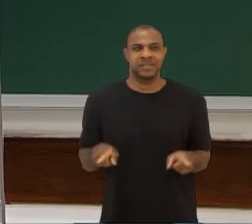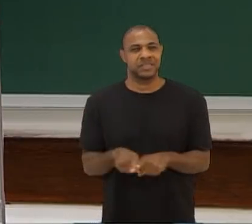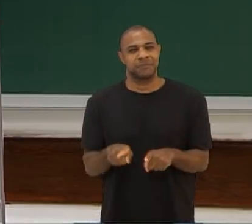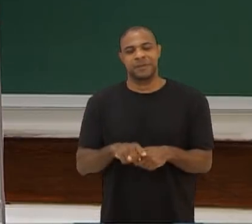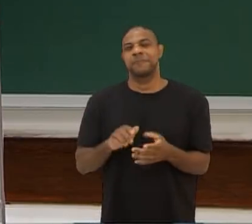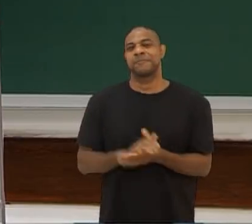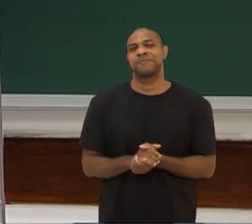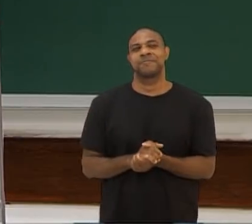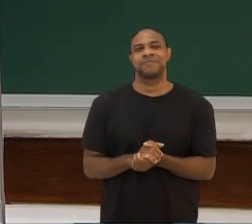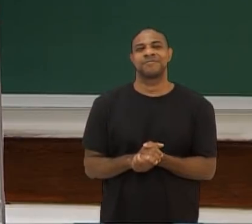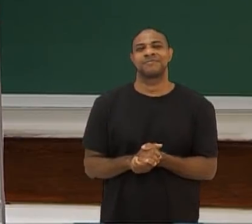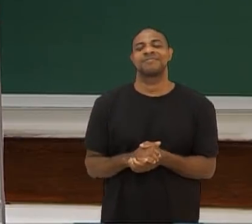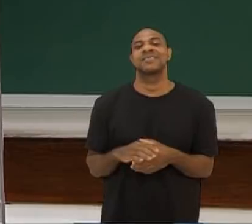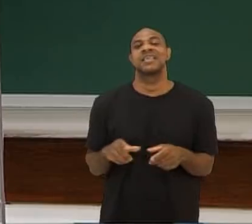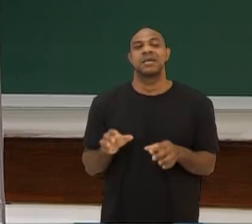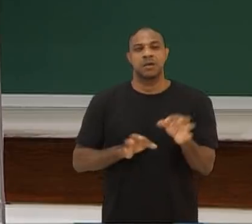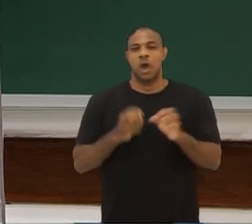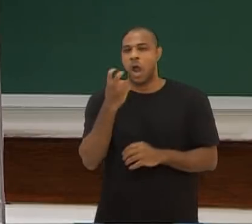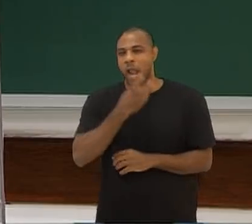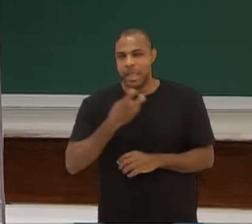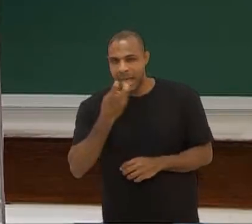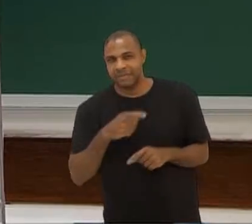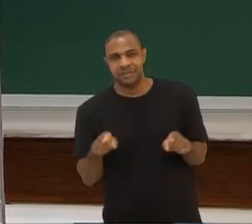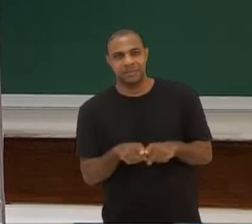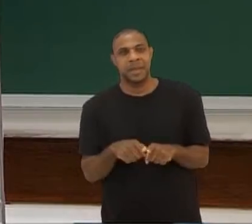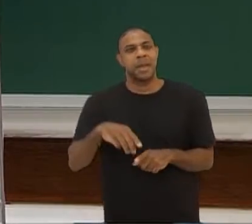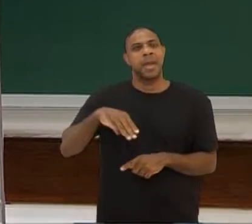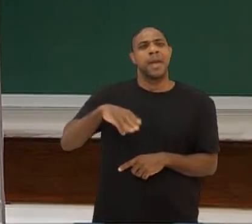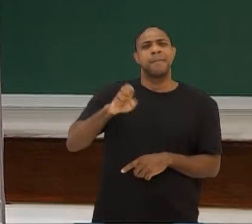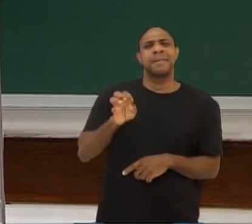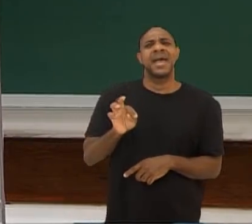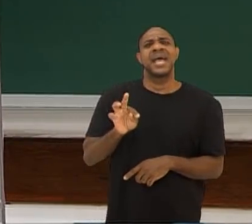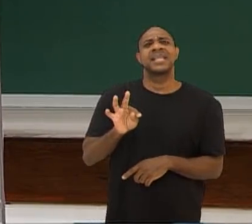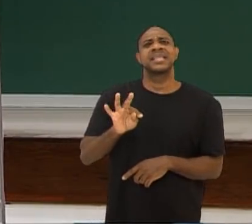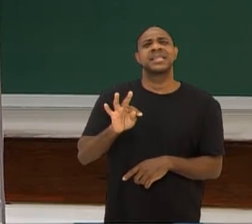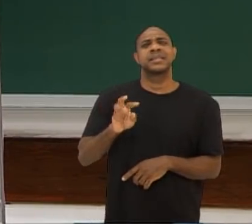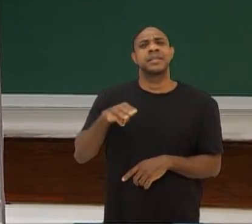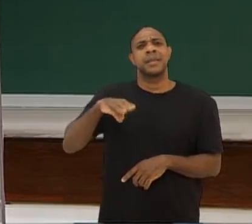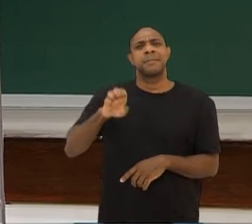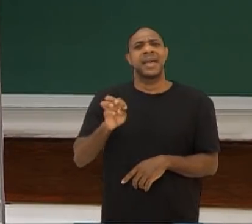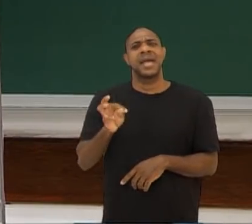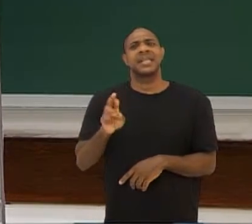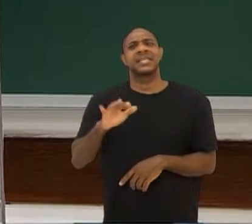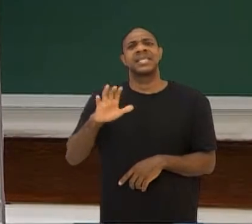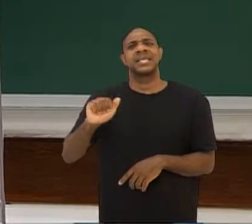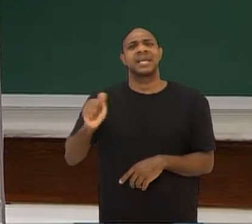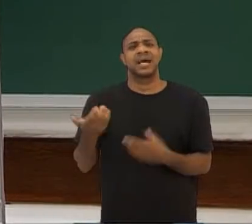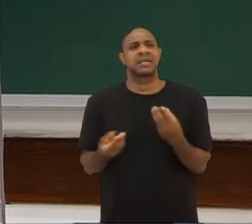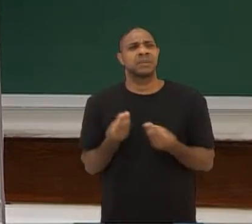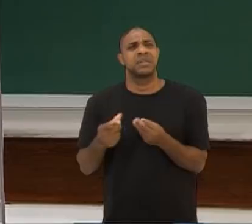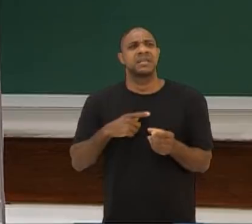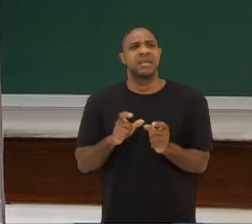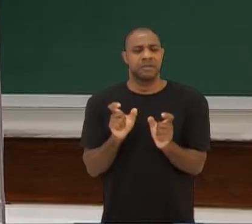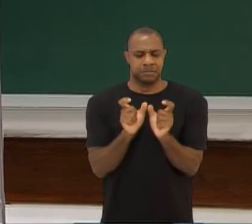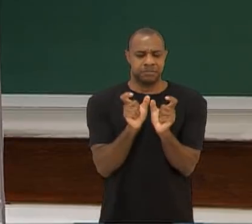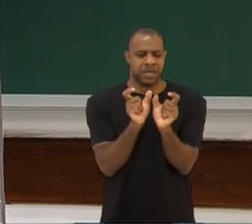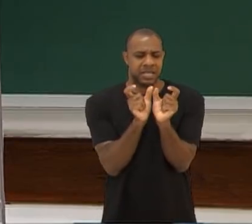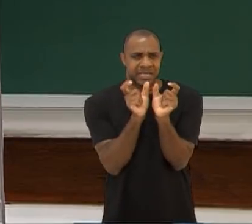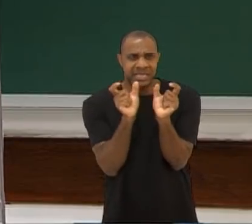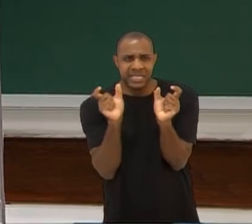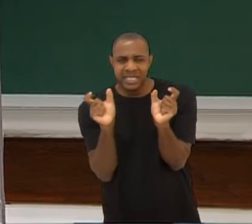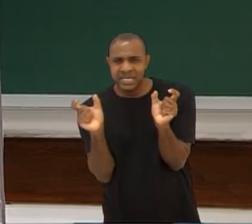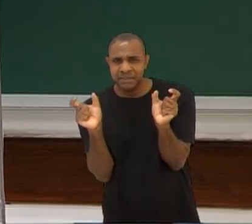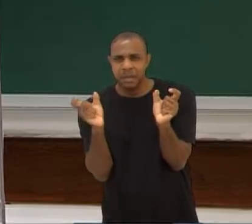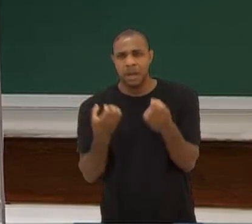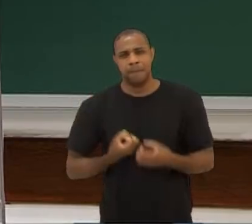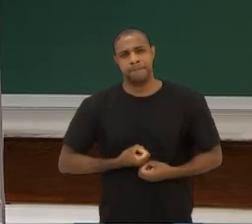rimas, métrica e oralidade. Métrica é os versos, por exemplo, eles têm várias sílabas poéticas, assim, todos